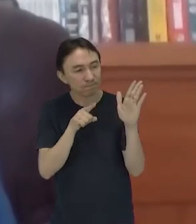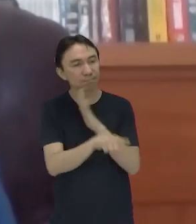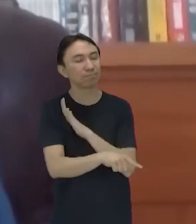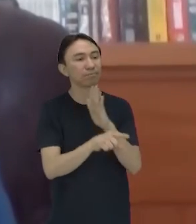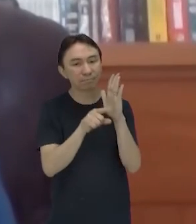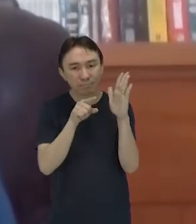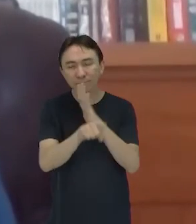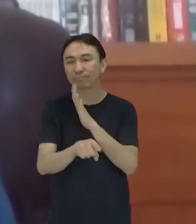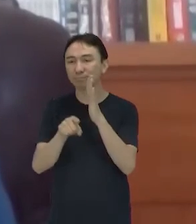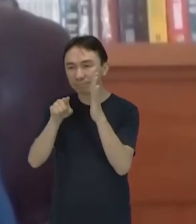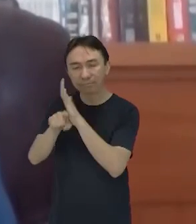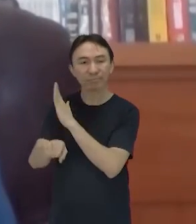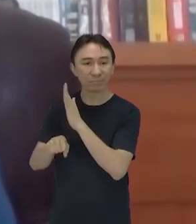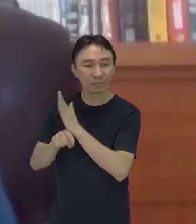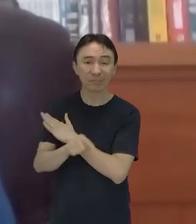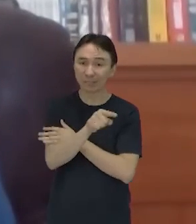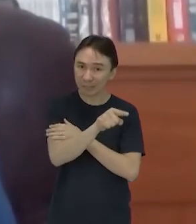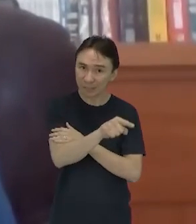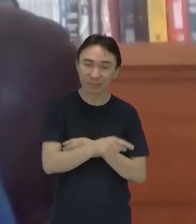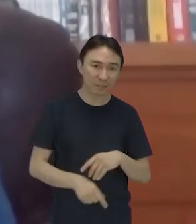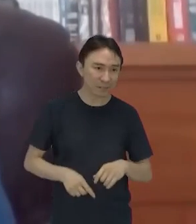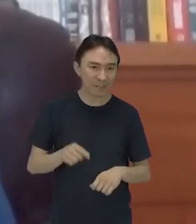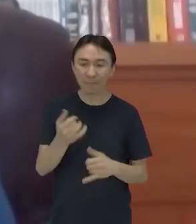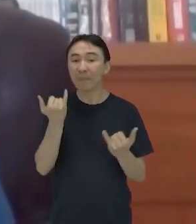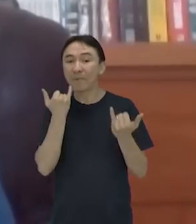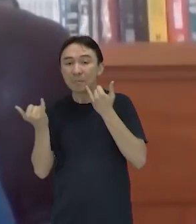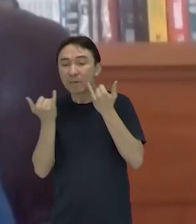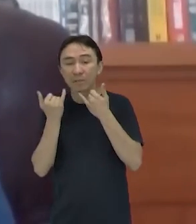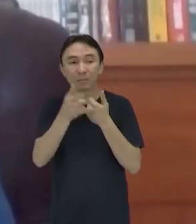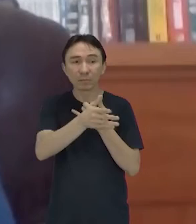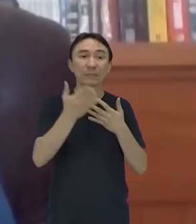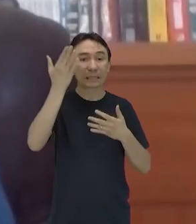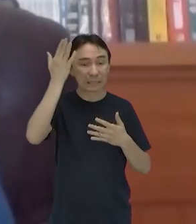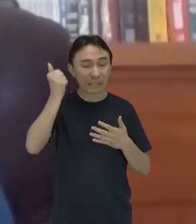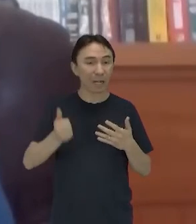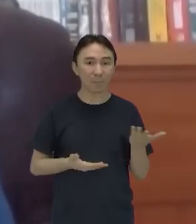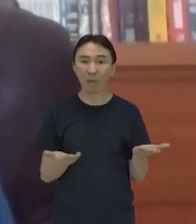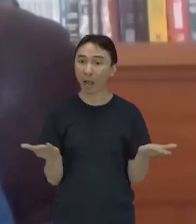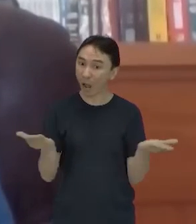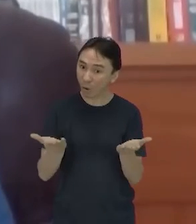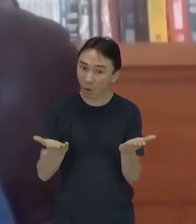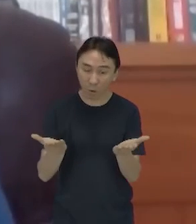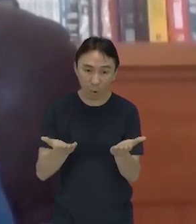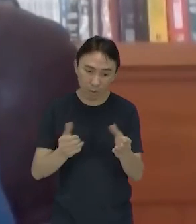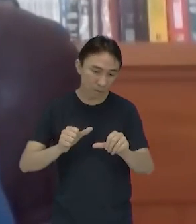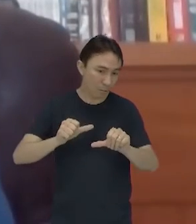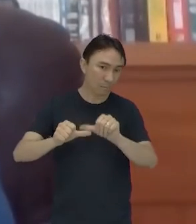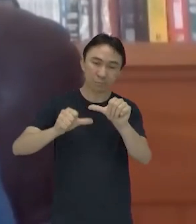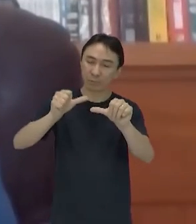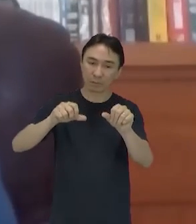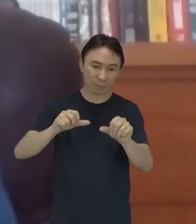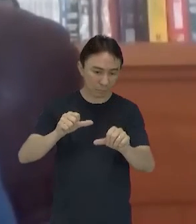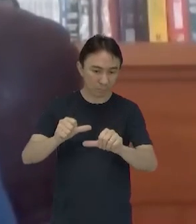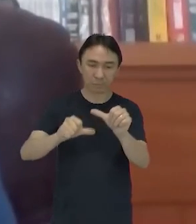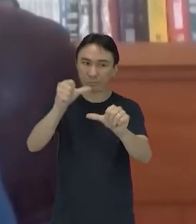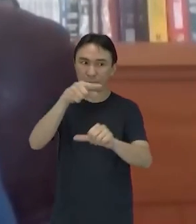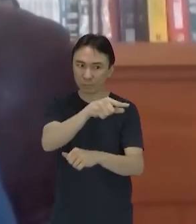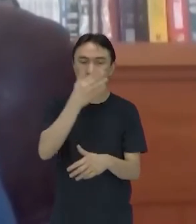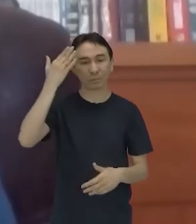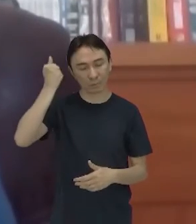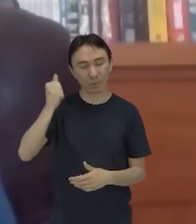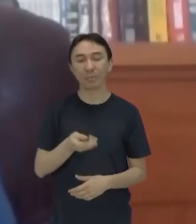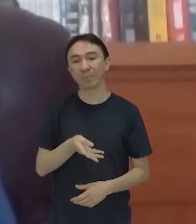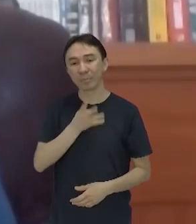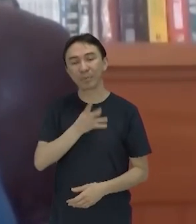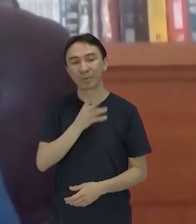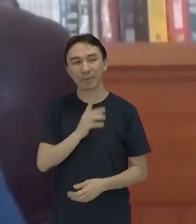que a maioria das fontes de informação sobre o que está acontecendo na profissão dele, né? Reforçando o